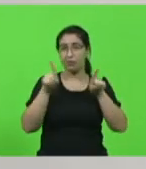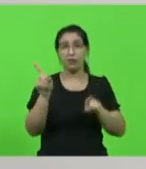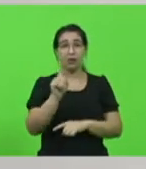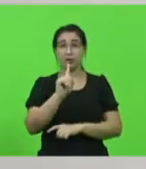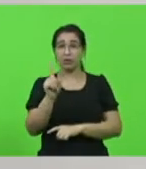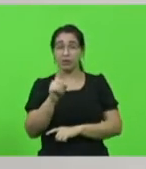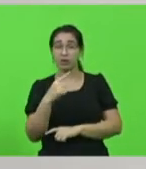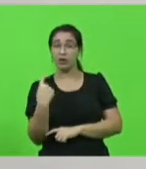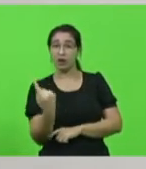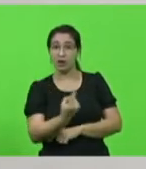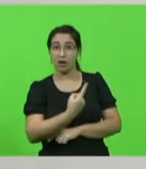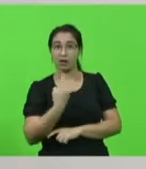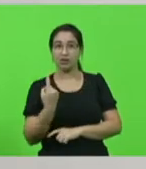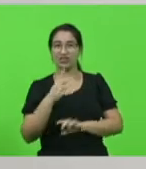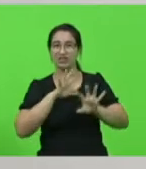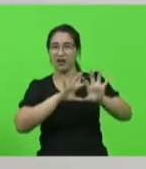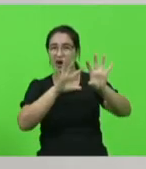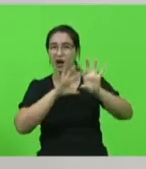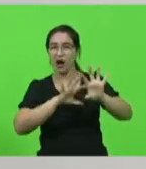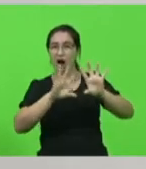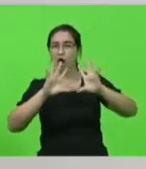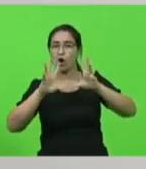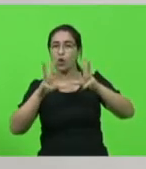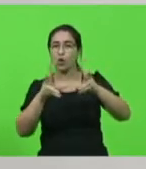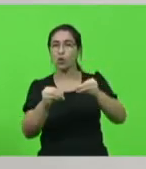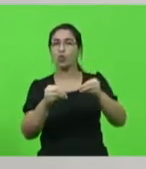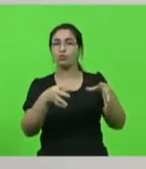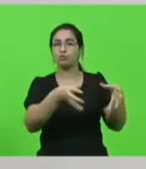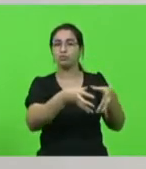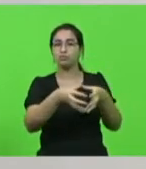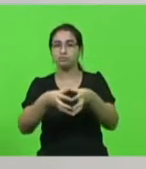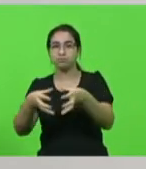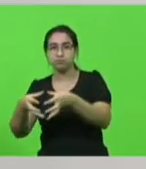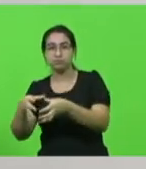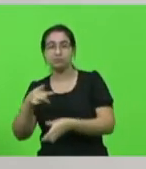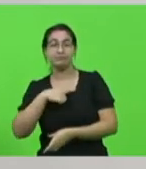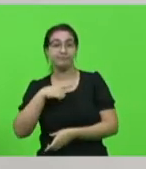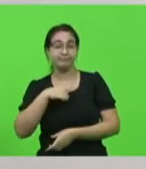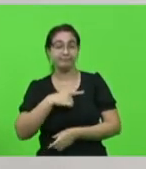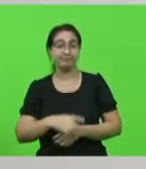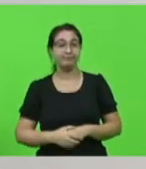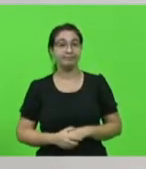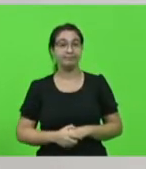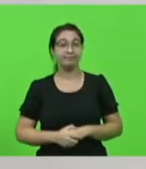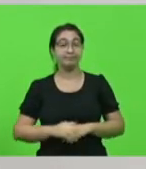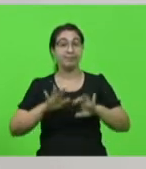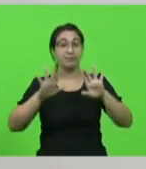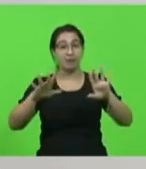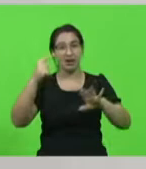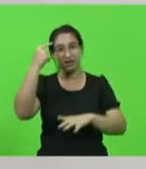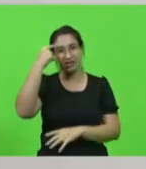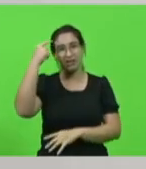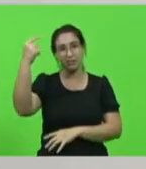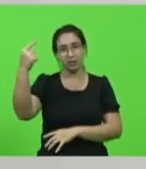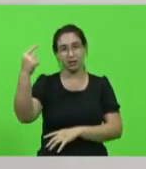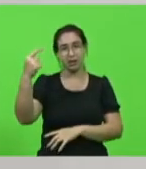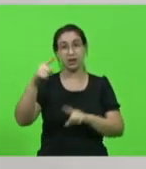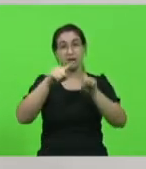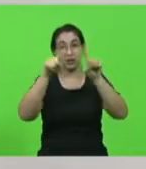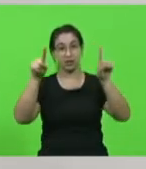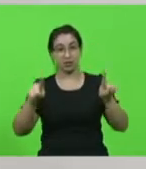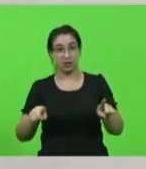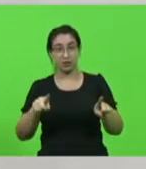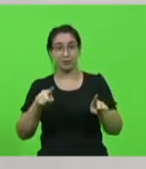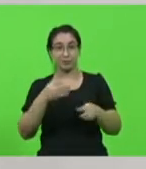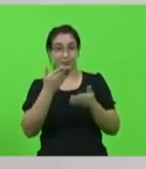sendo bombardeados por todos os setores, os deputados. Mas eu quero lembrar aos servidores que, se não